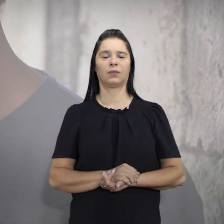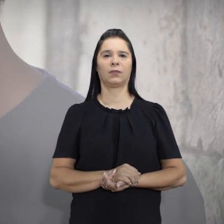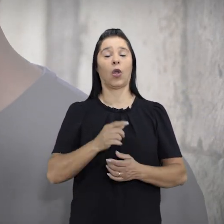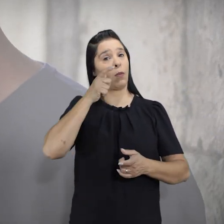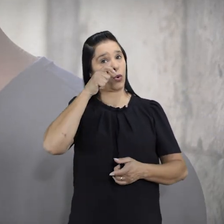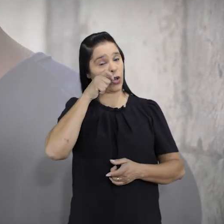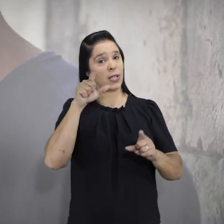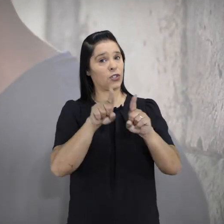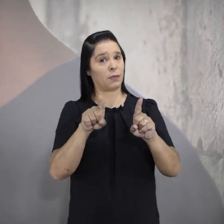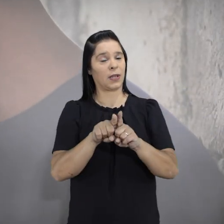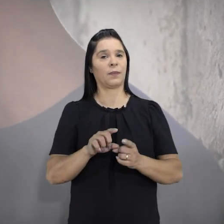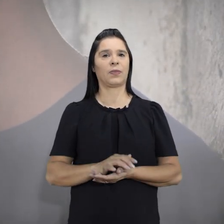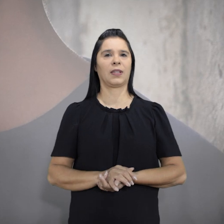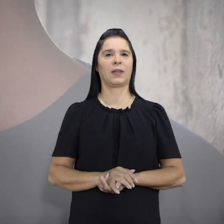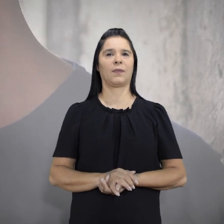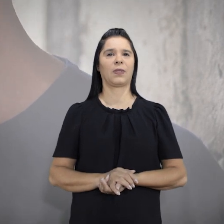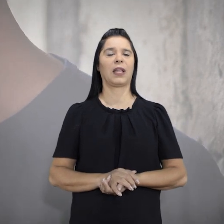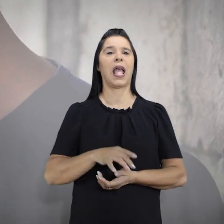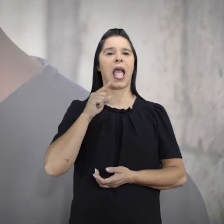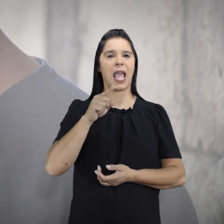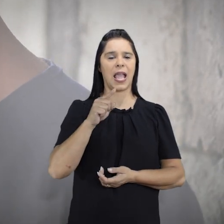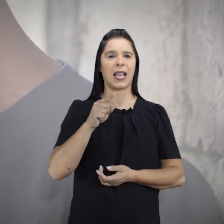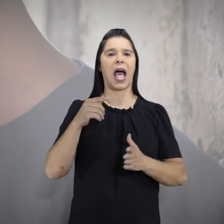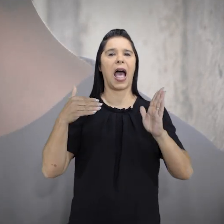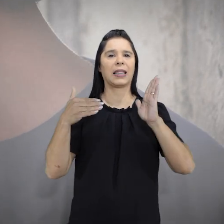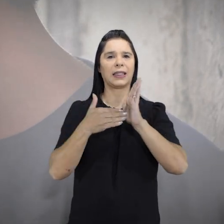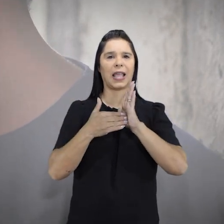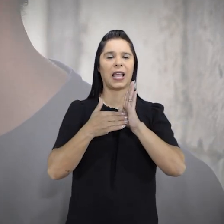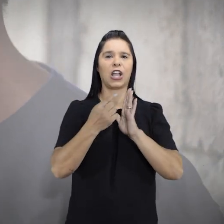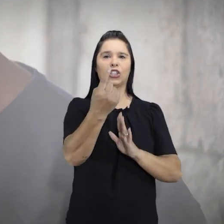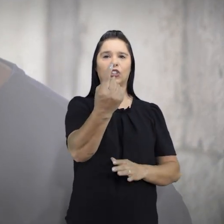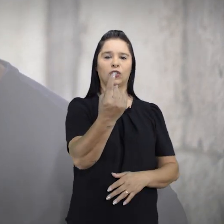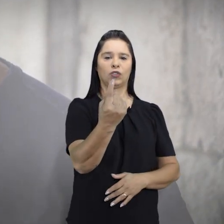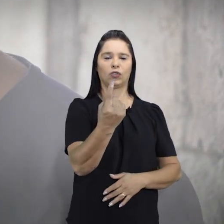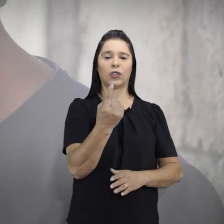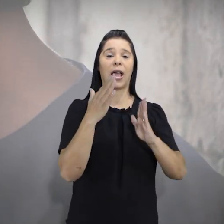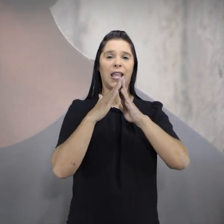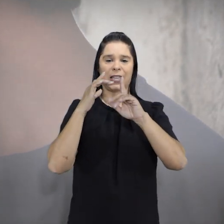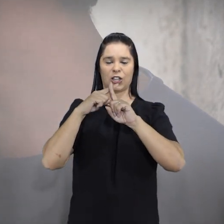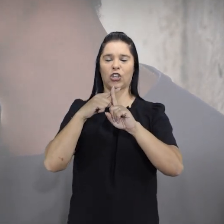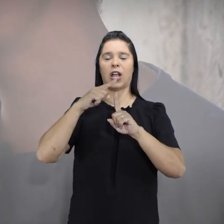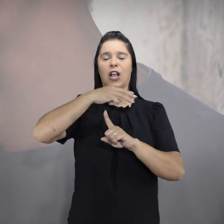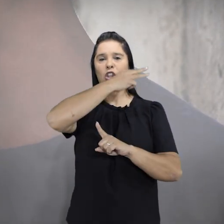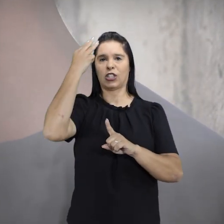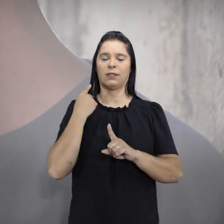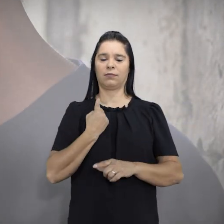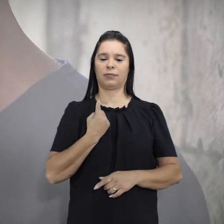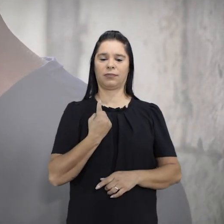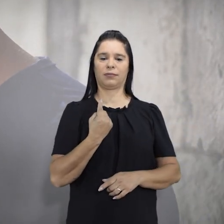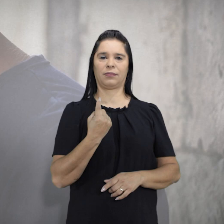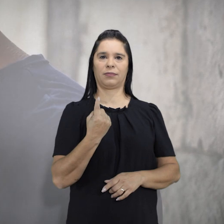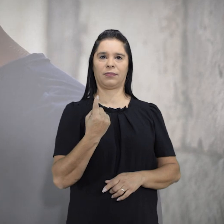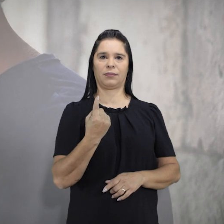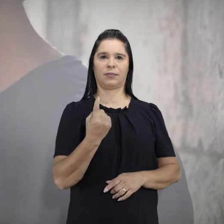uma curiosidade também, ele comanda até o momento que a Nossa Senhora sai da matriz. Aí quando a Irmandade do